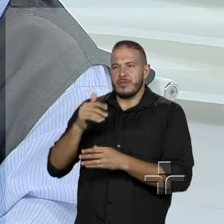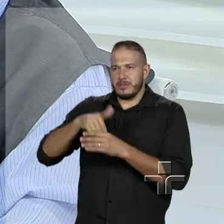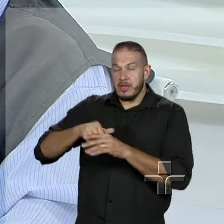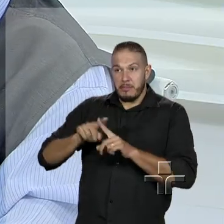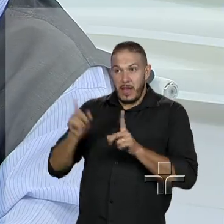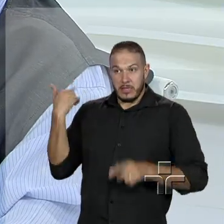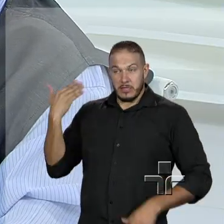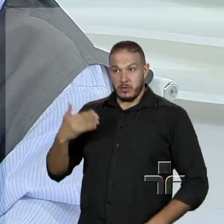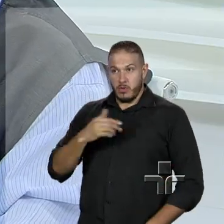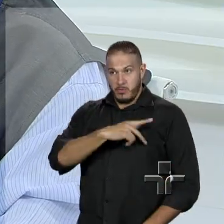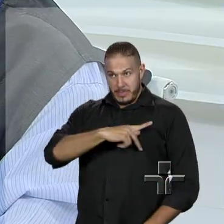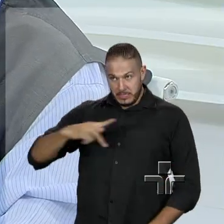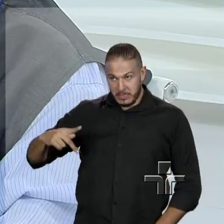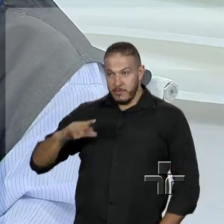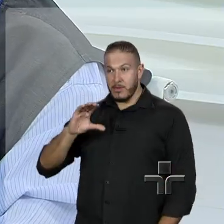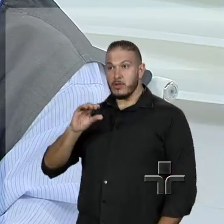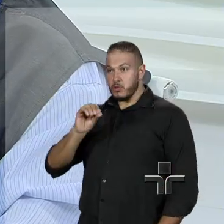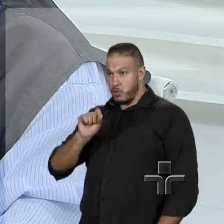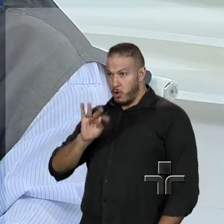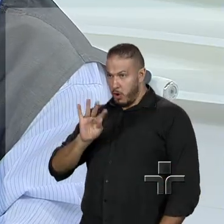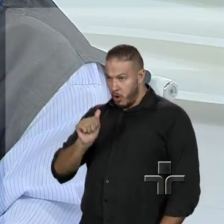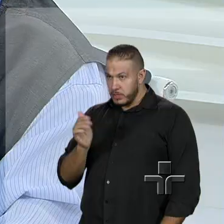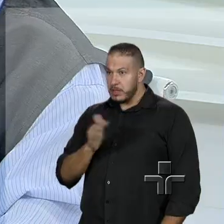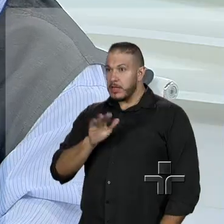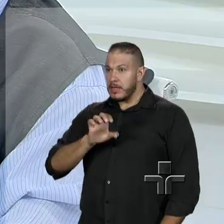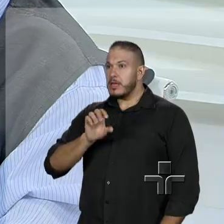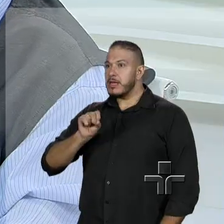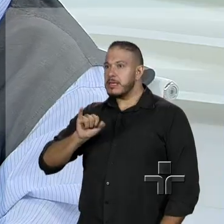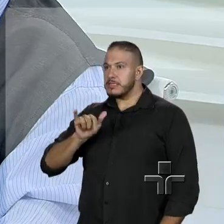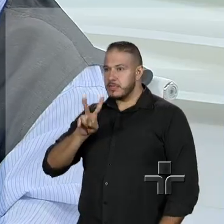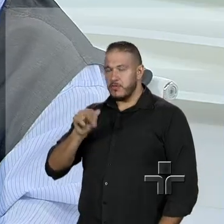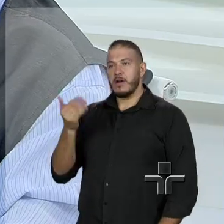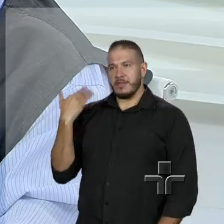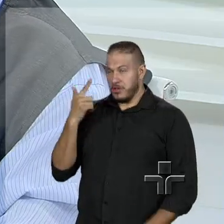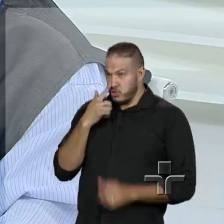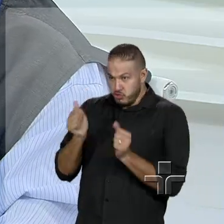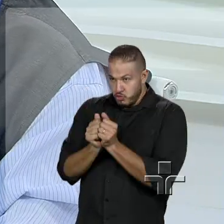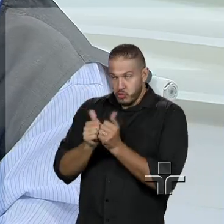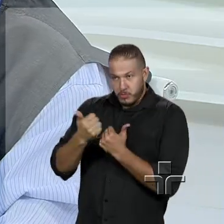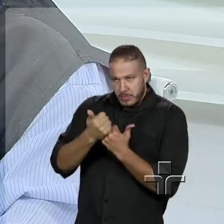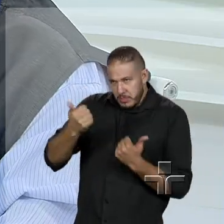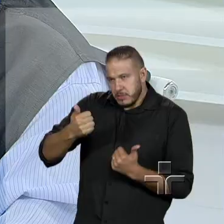Costa e Silva tinha, junto com o ministro, o vice,